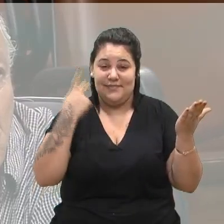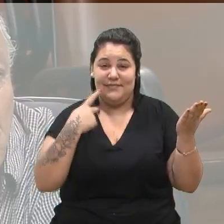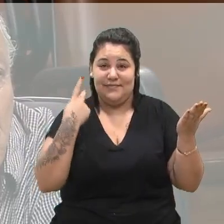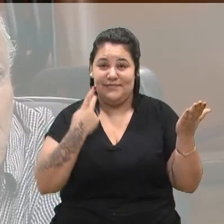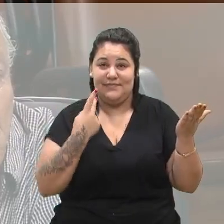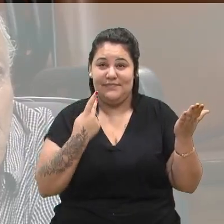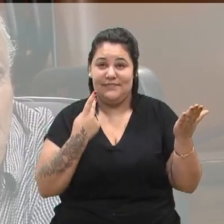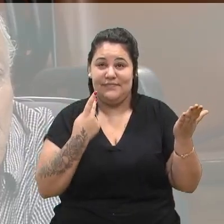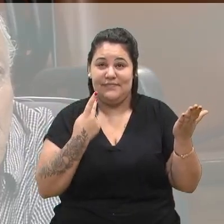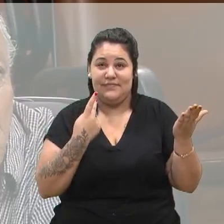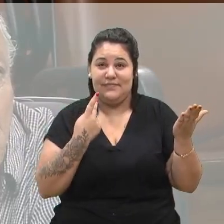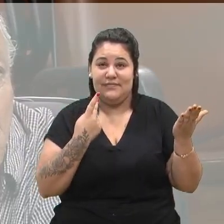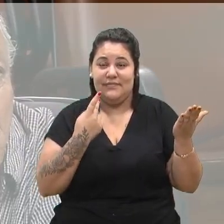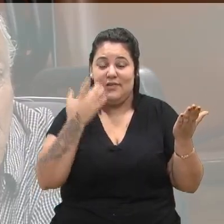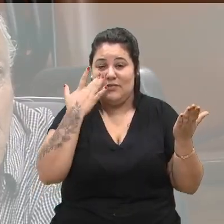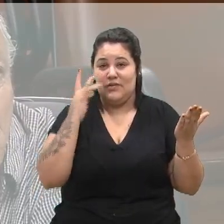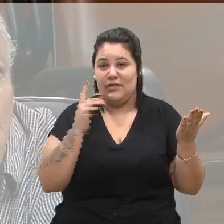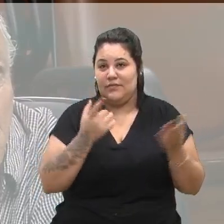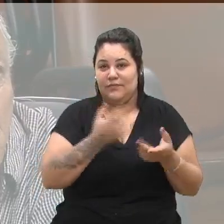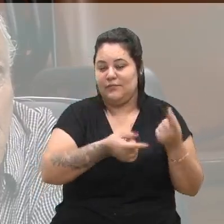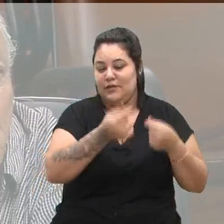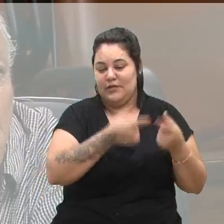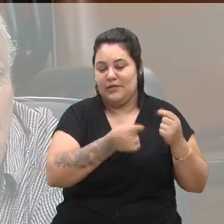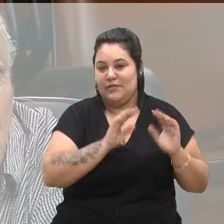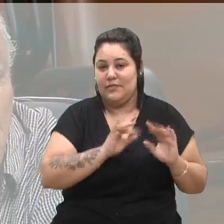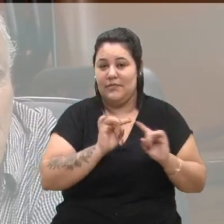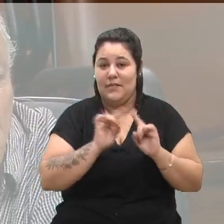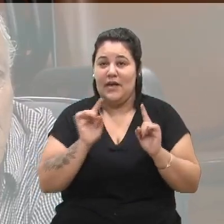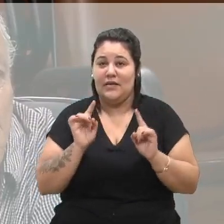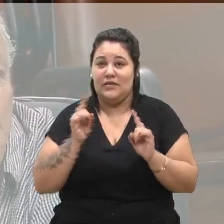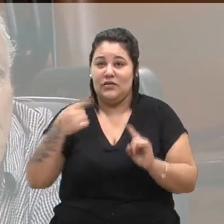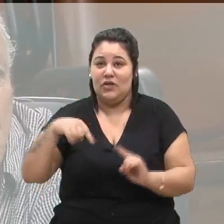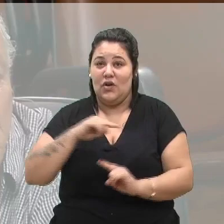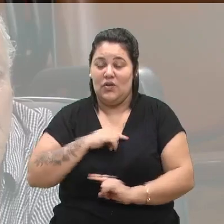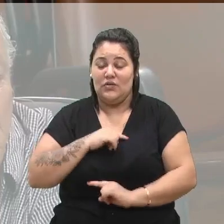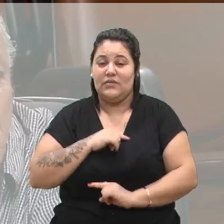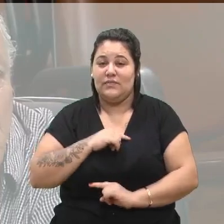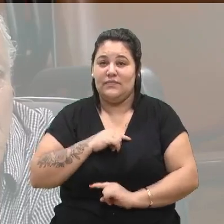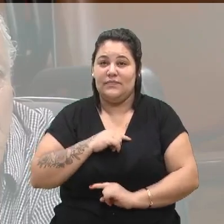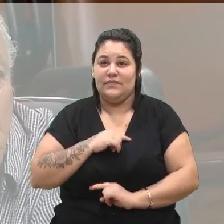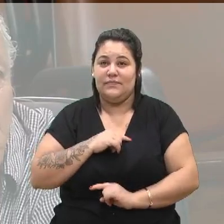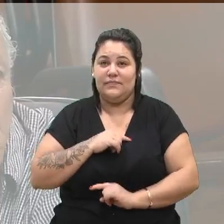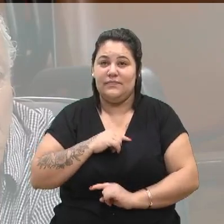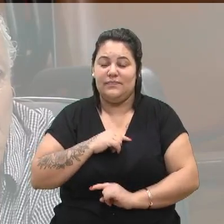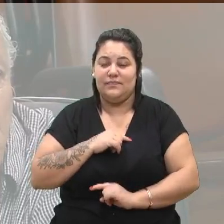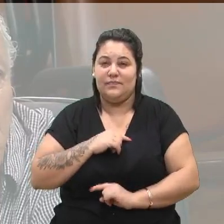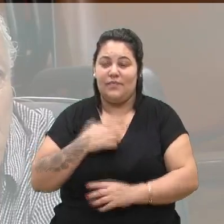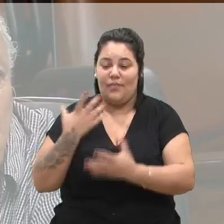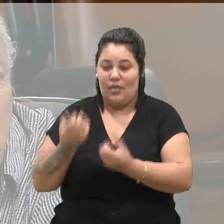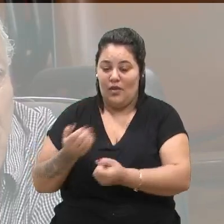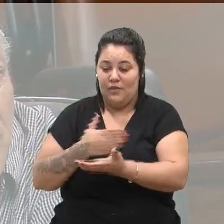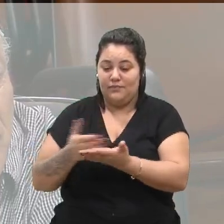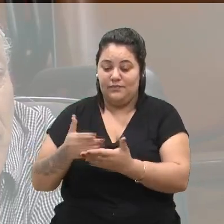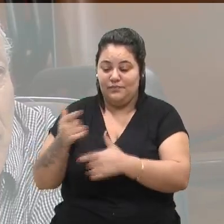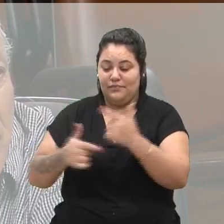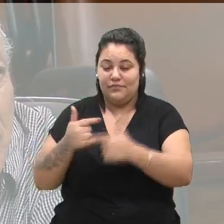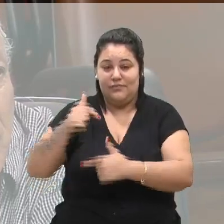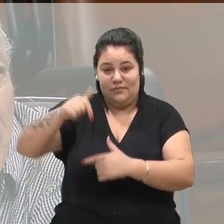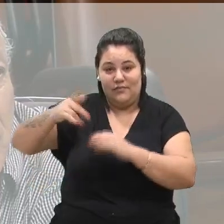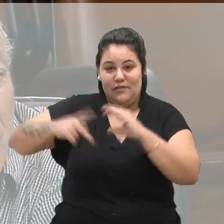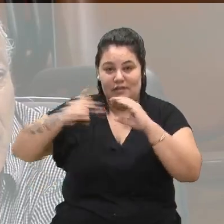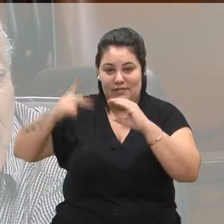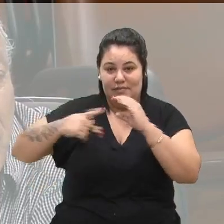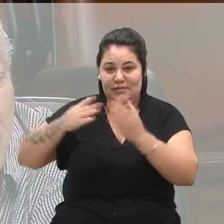patamar financeiro, mas nós que lidamos, o vereador Renato, que nós abraçamos meu primeiro ato de vereador aqui na Câmara de